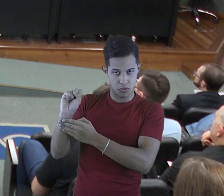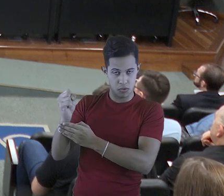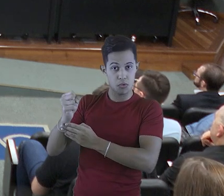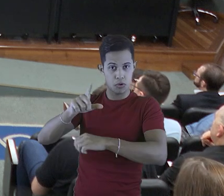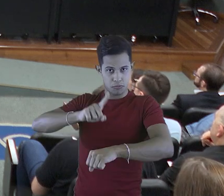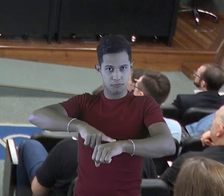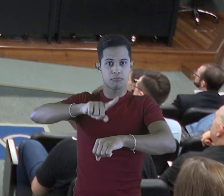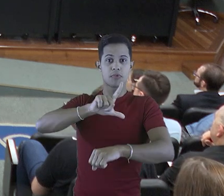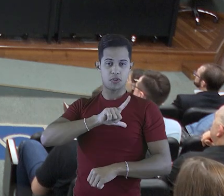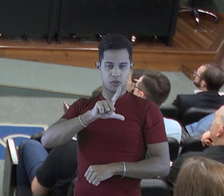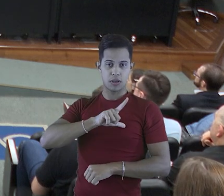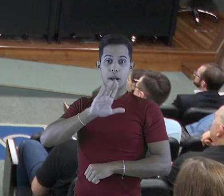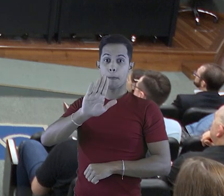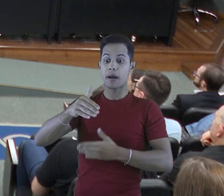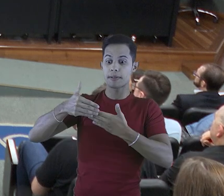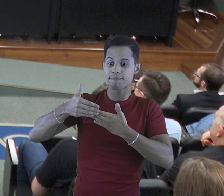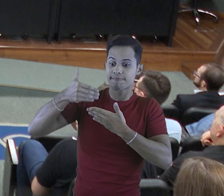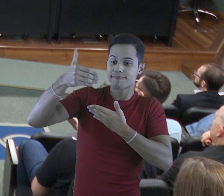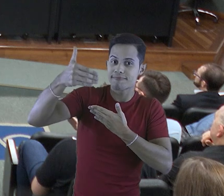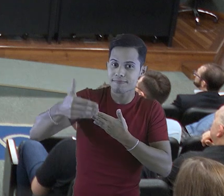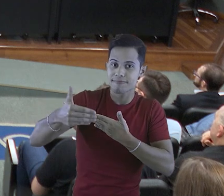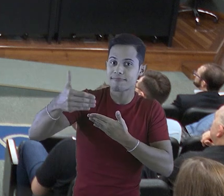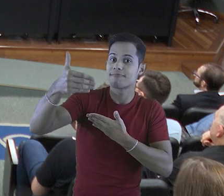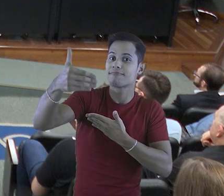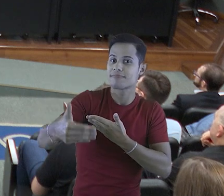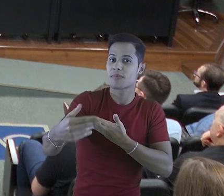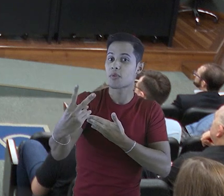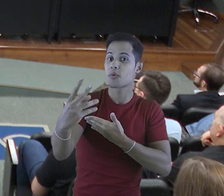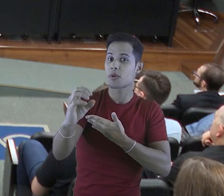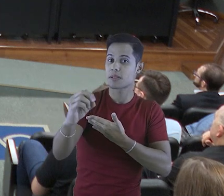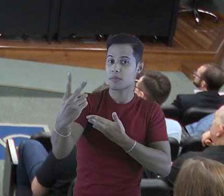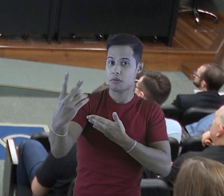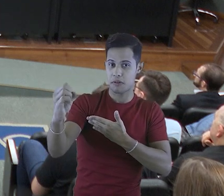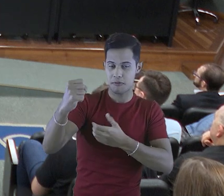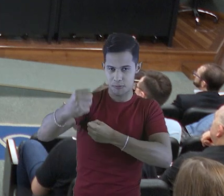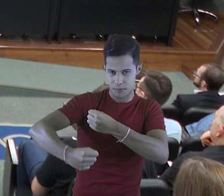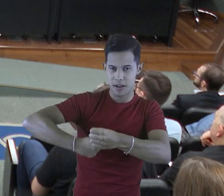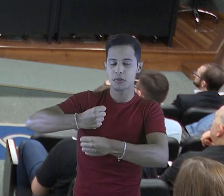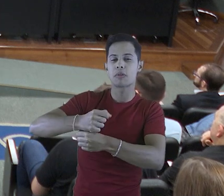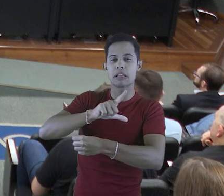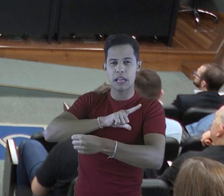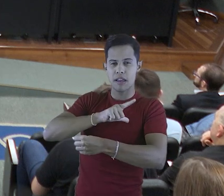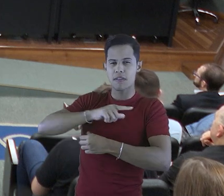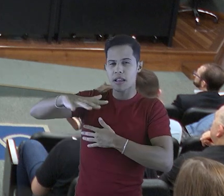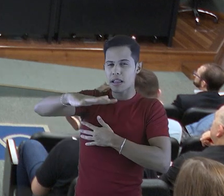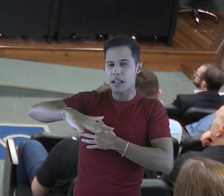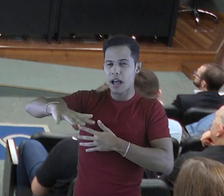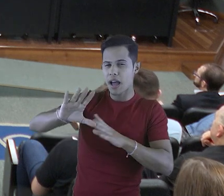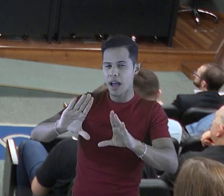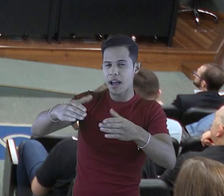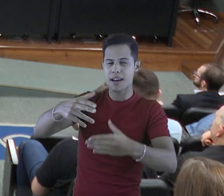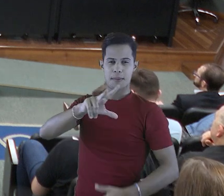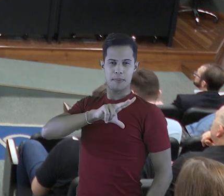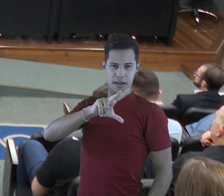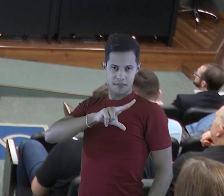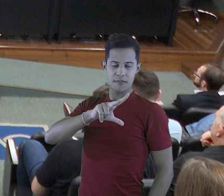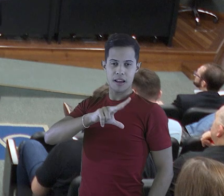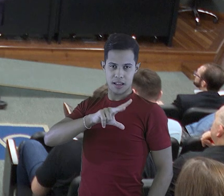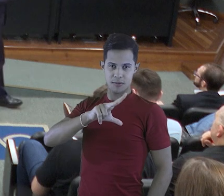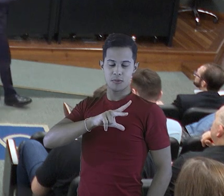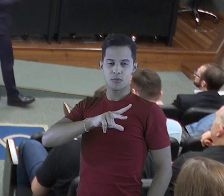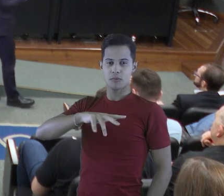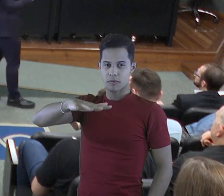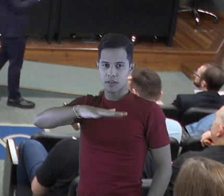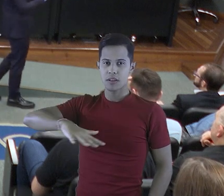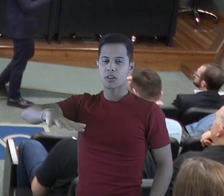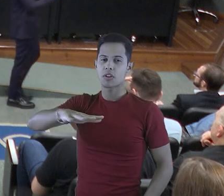em 2020, houve uma preocupação maior, principalmente do setor privado, em relação à adequação à lei geral de proteção de